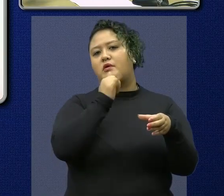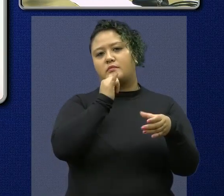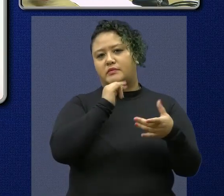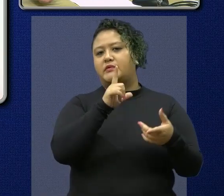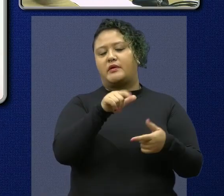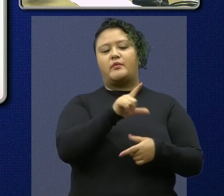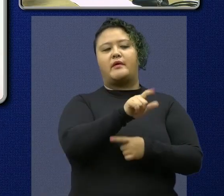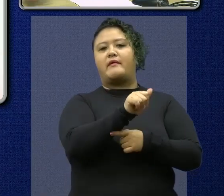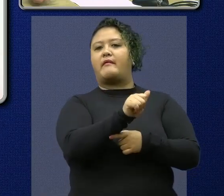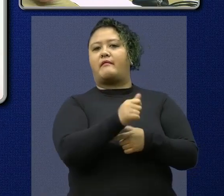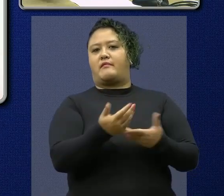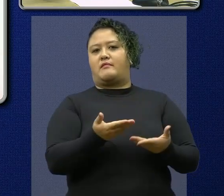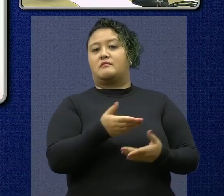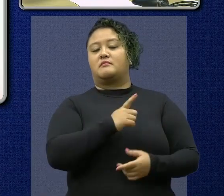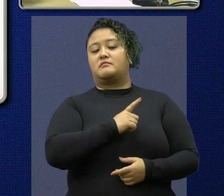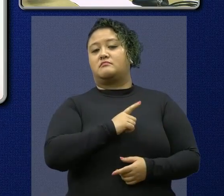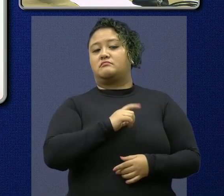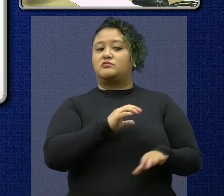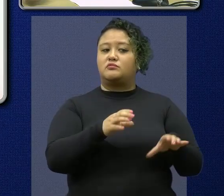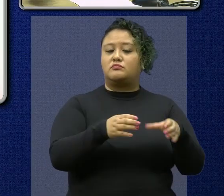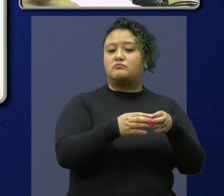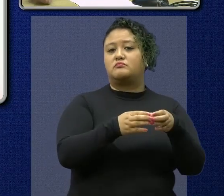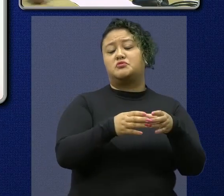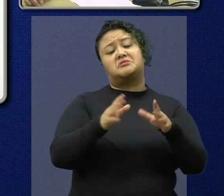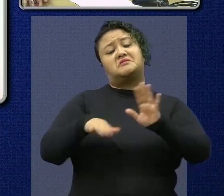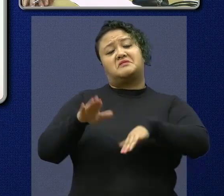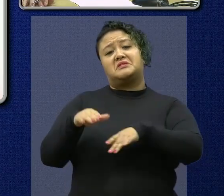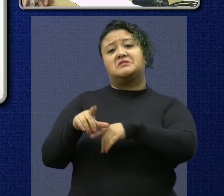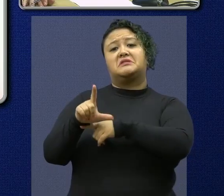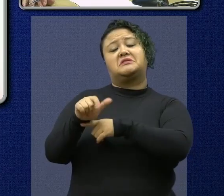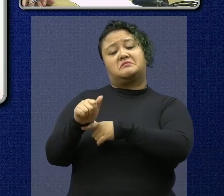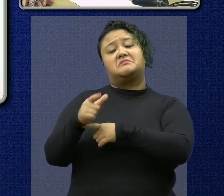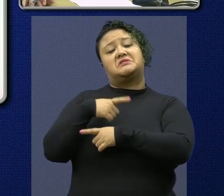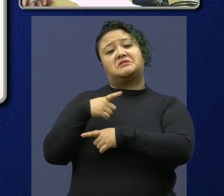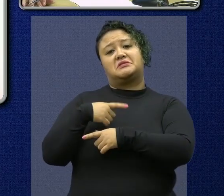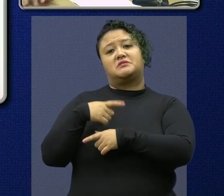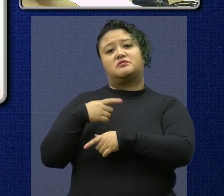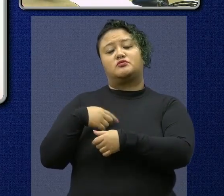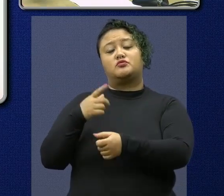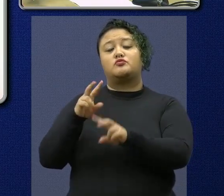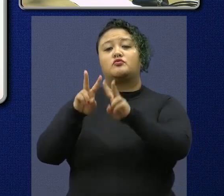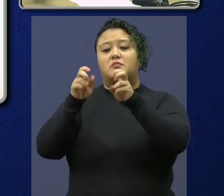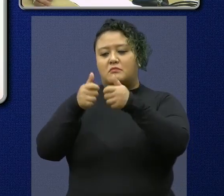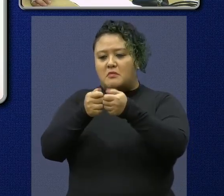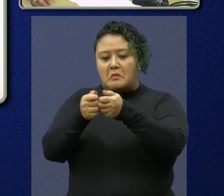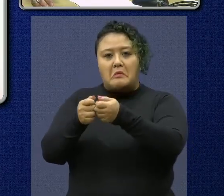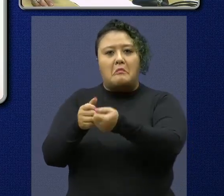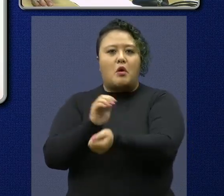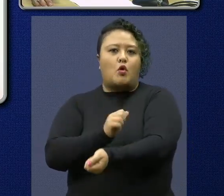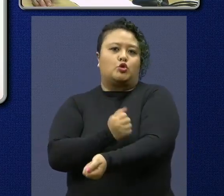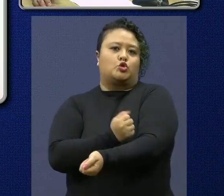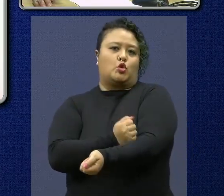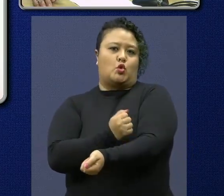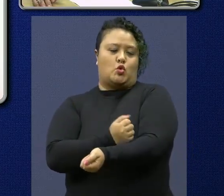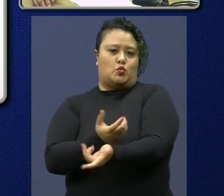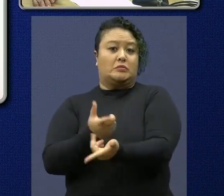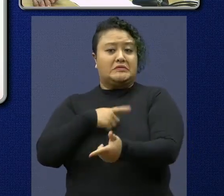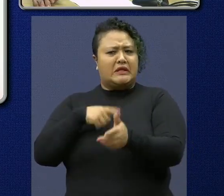para, né, começar a ter grupos relacionados à ludopatia. Tem algum estudo relacionado a